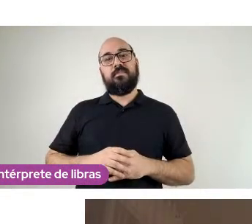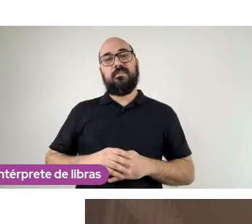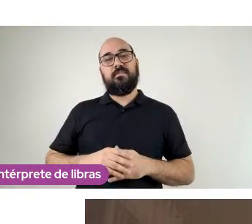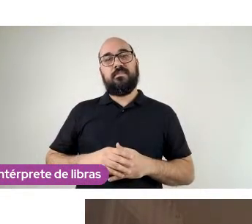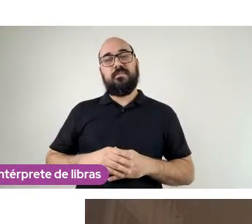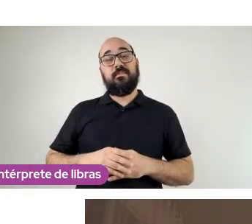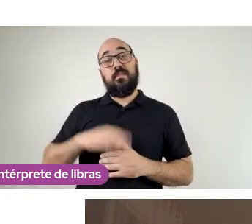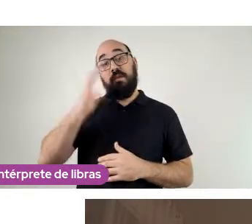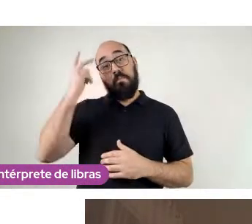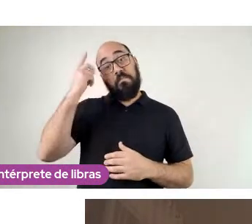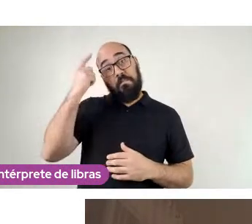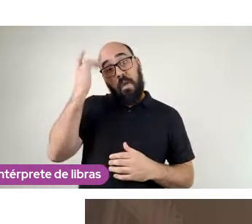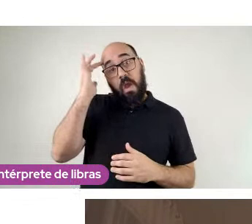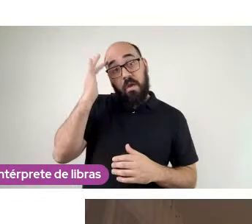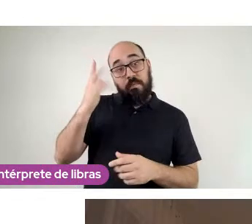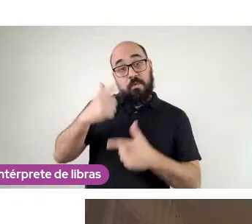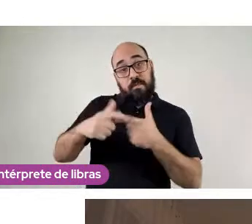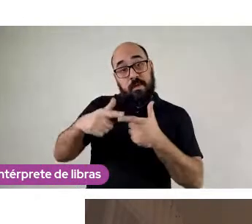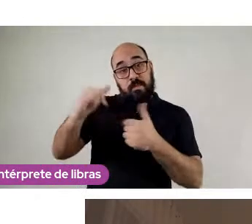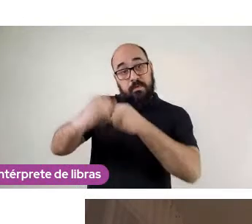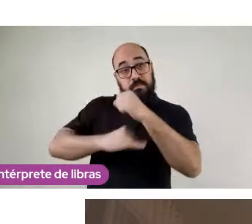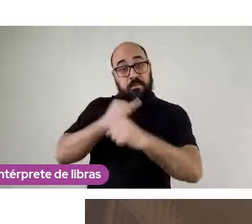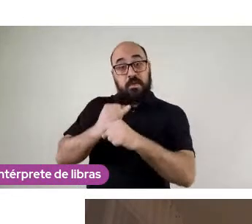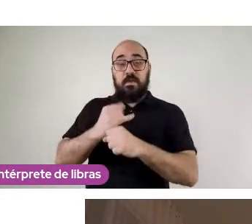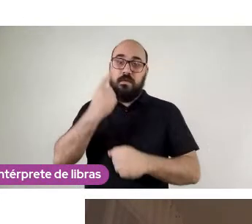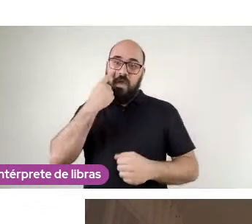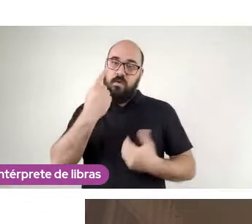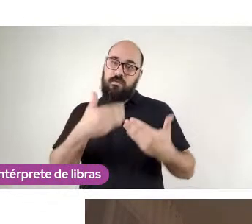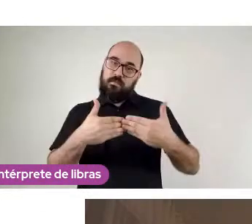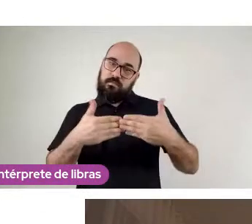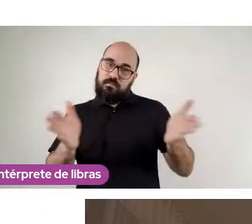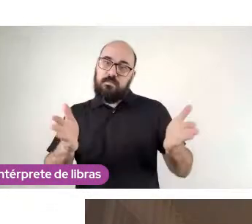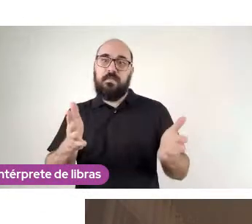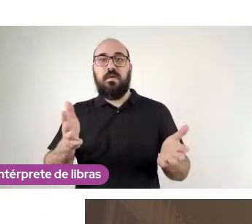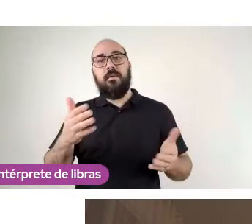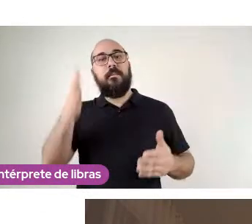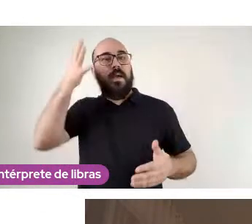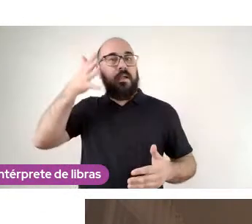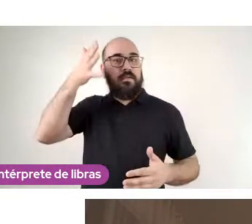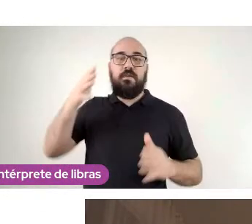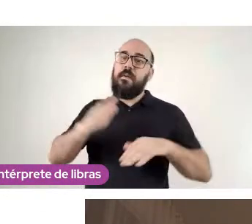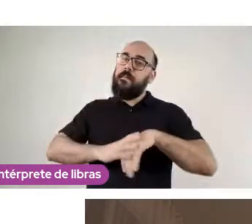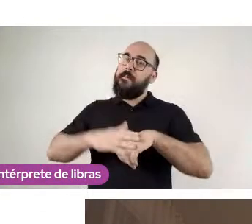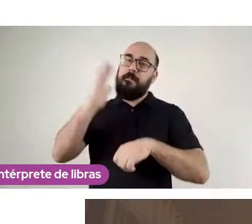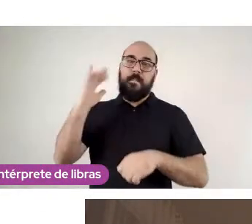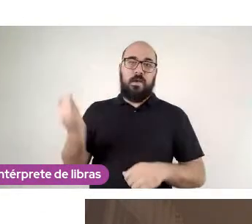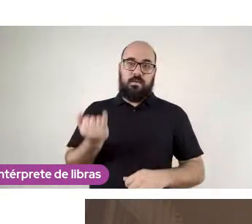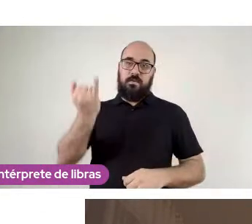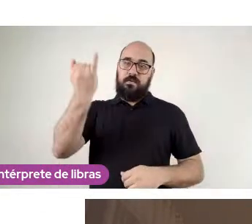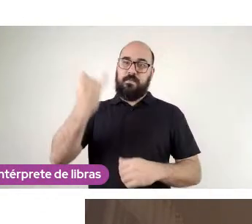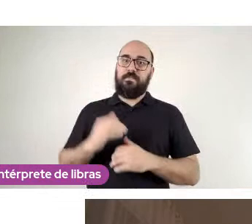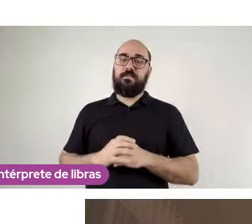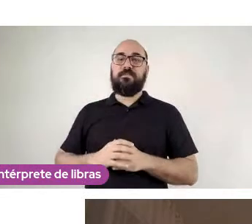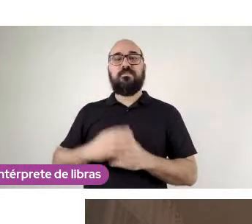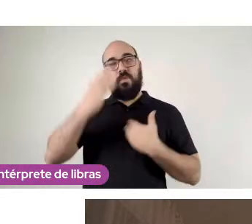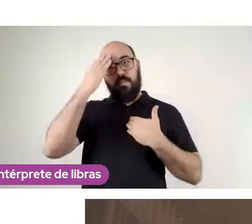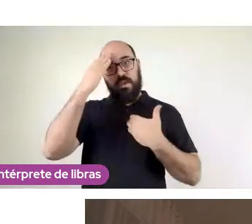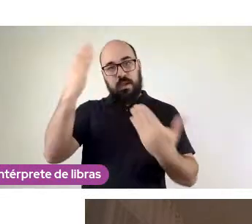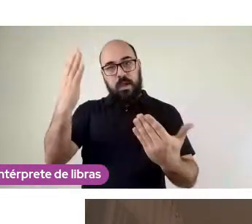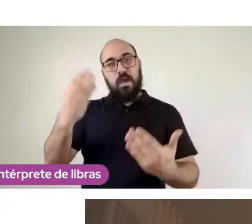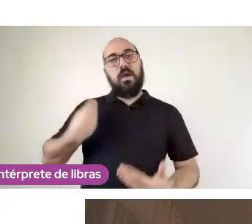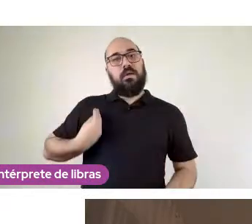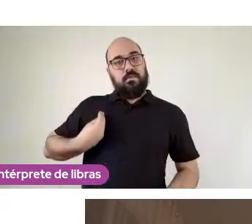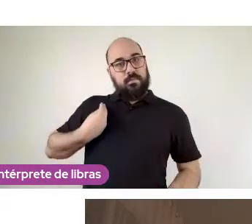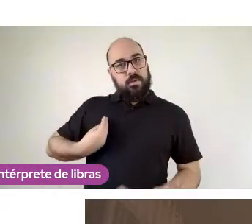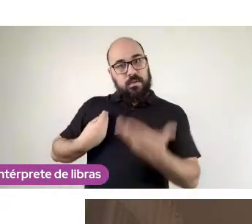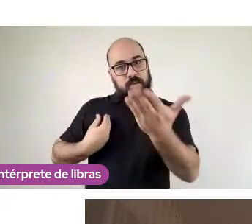internet. Eu deixo tempo para as nossas palestrantes, que são mais importantes. Muito obrigada por comparecerem, Catarina e Noelle.